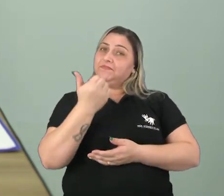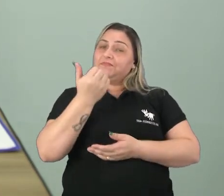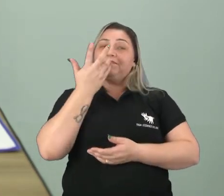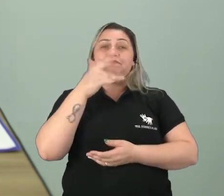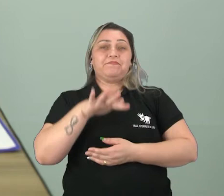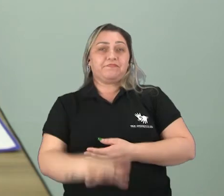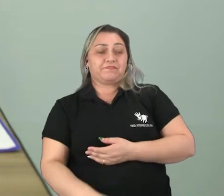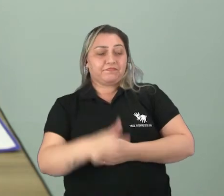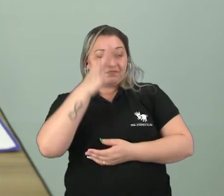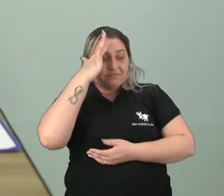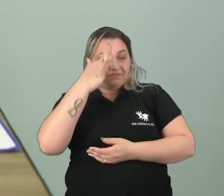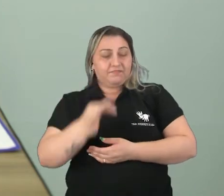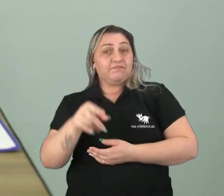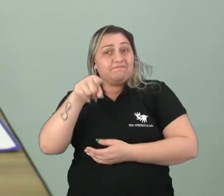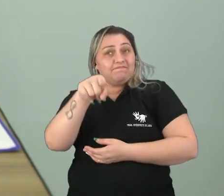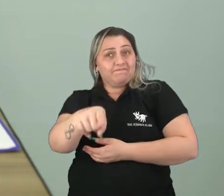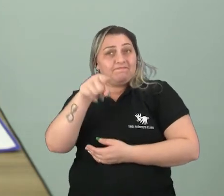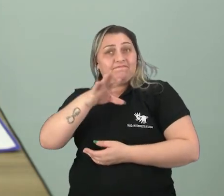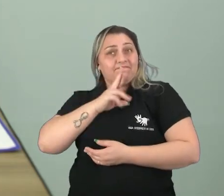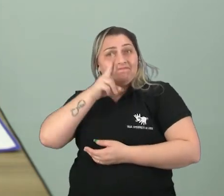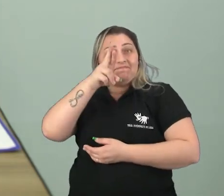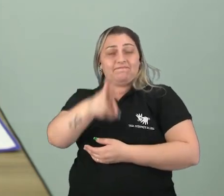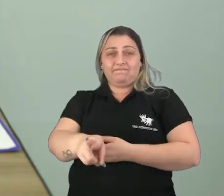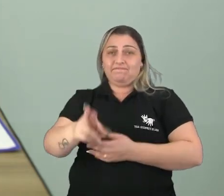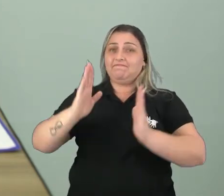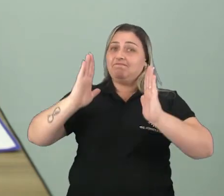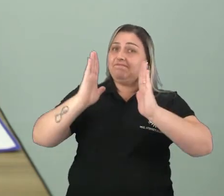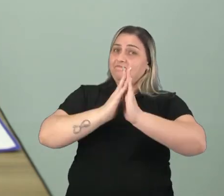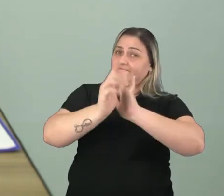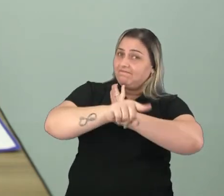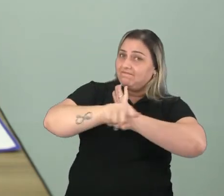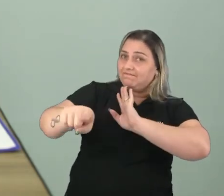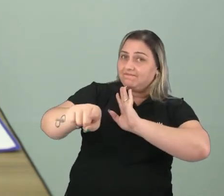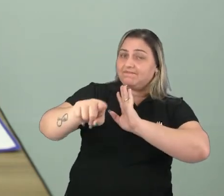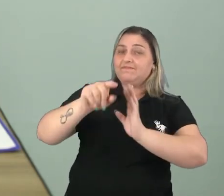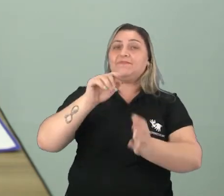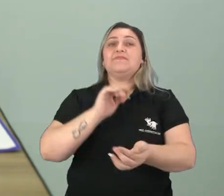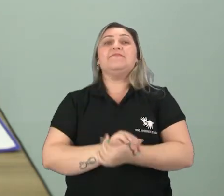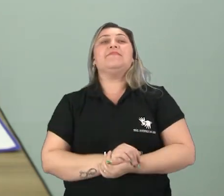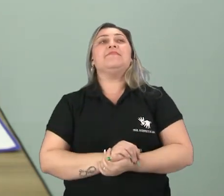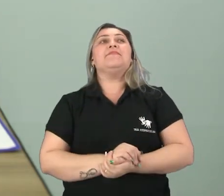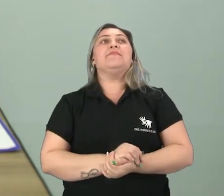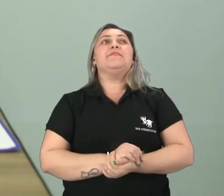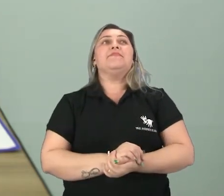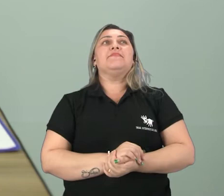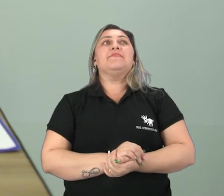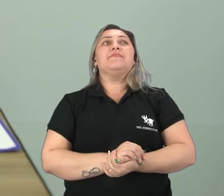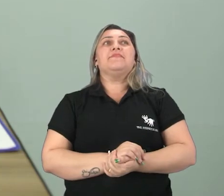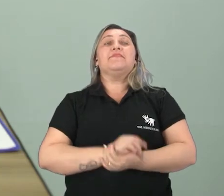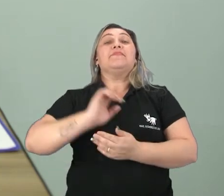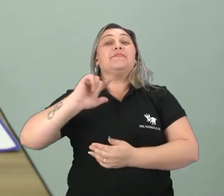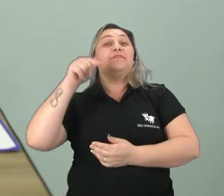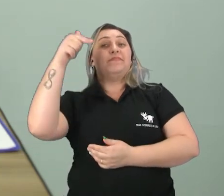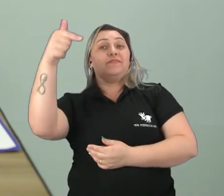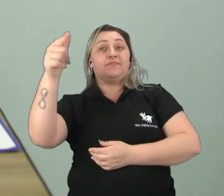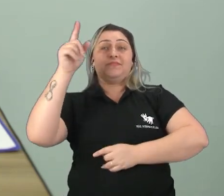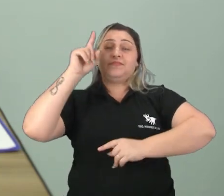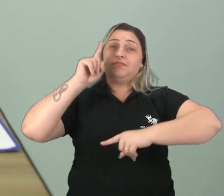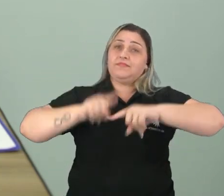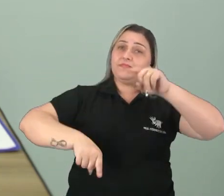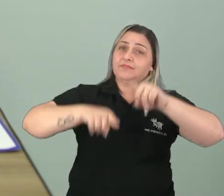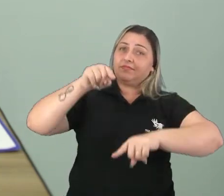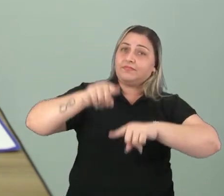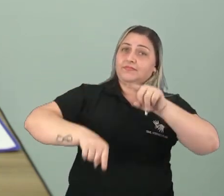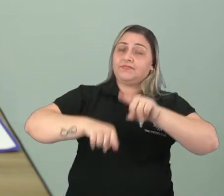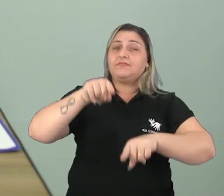bem criança tenho certeza que vocês responderão aí da casa de vocês vamos lá para mais um